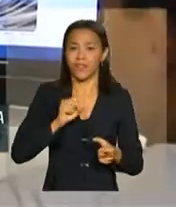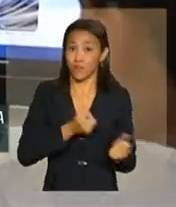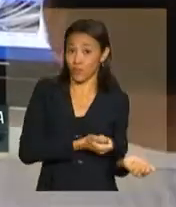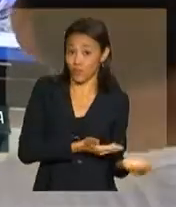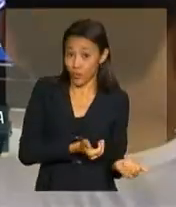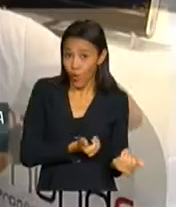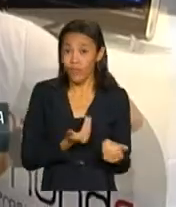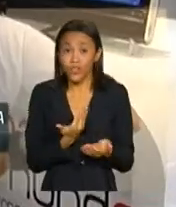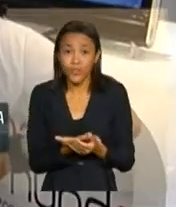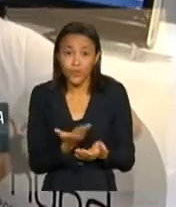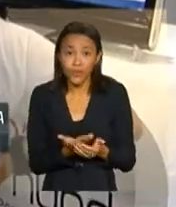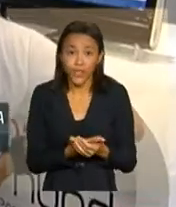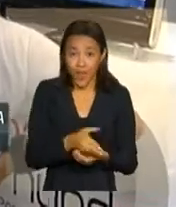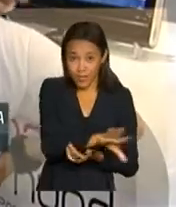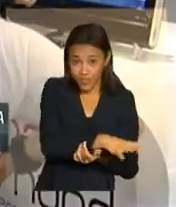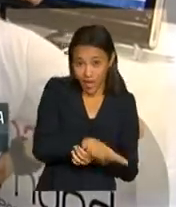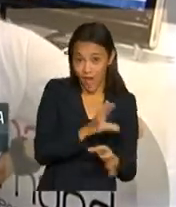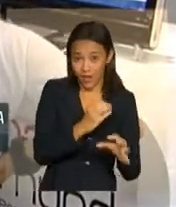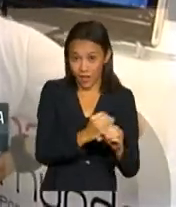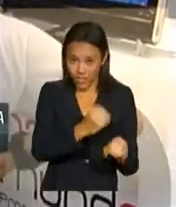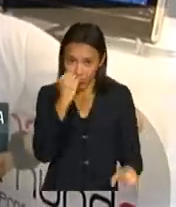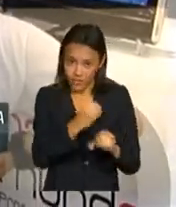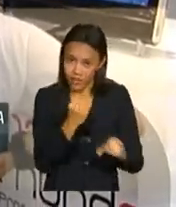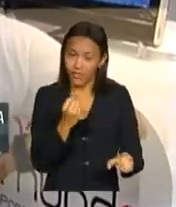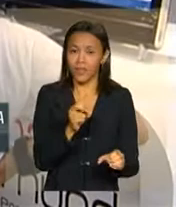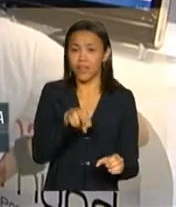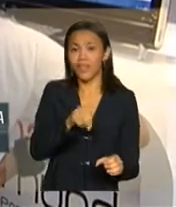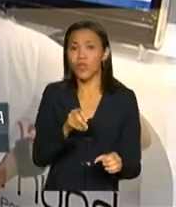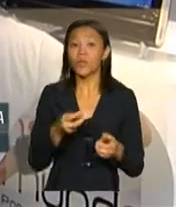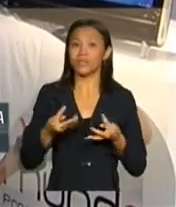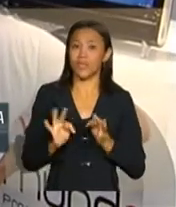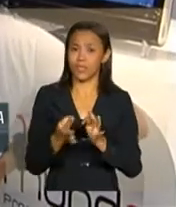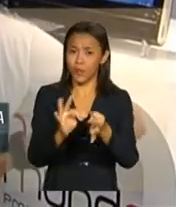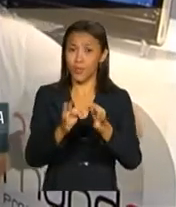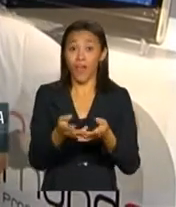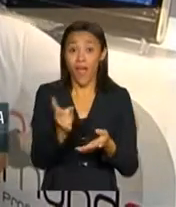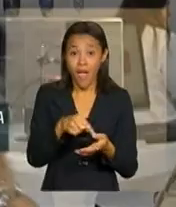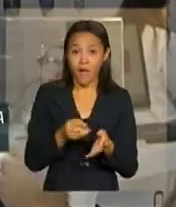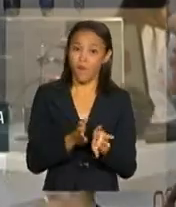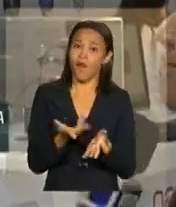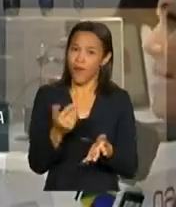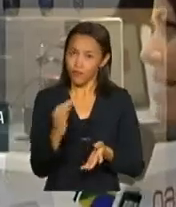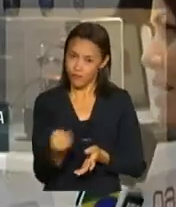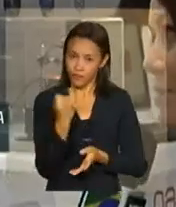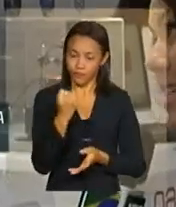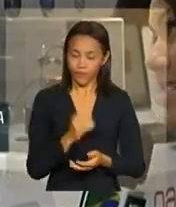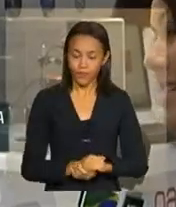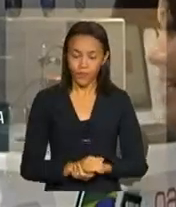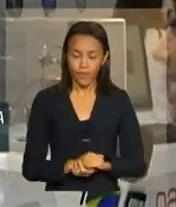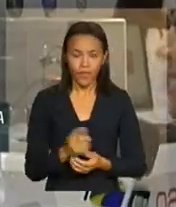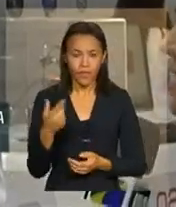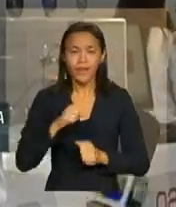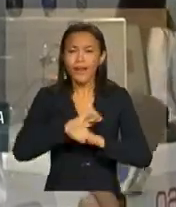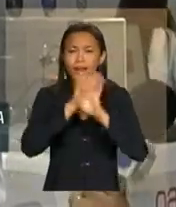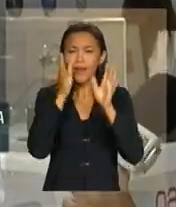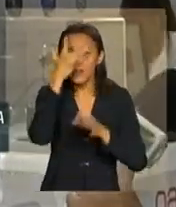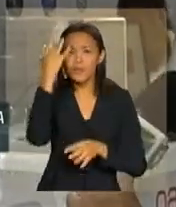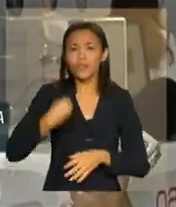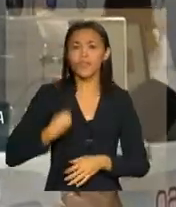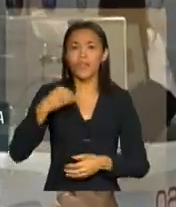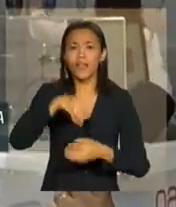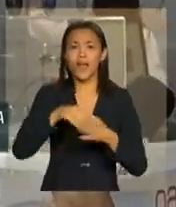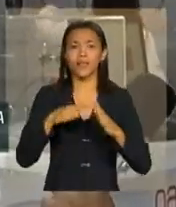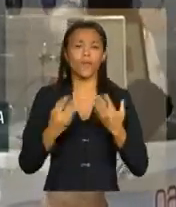em estudar essas áreas da engenharia, da nanotecnologia, que é uma área transversal. Então, para ficar mais claro para quem está em casa, como